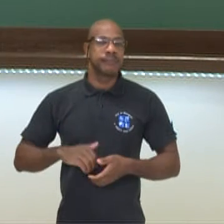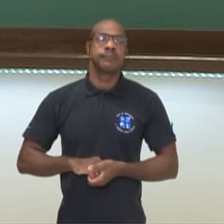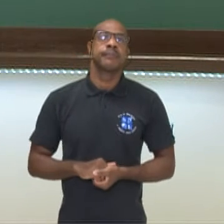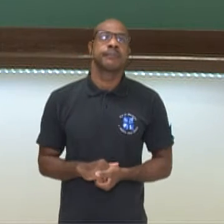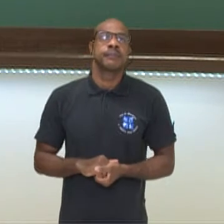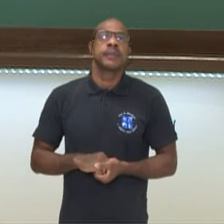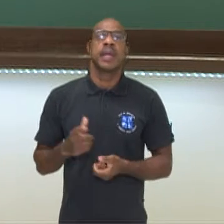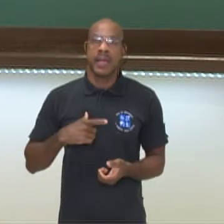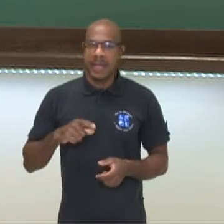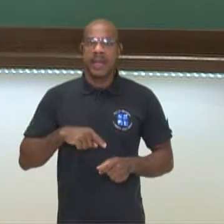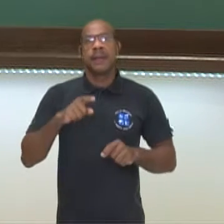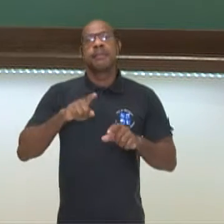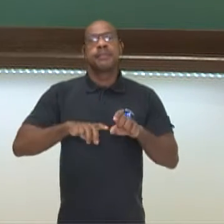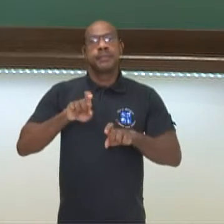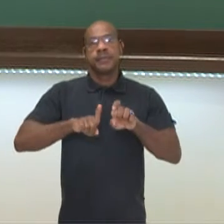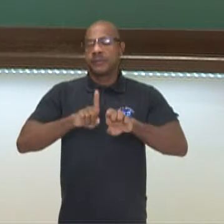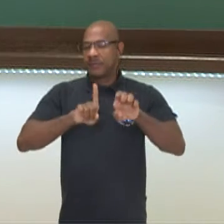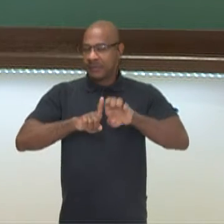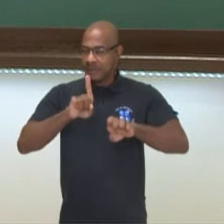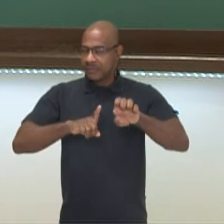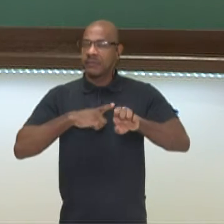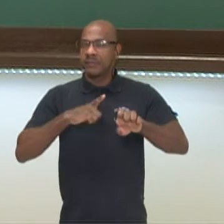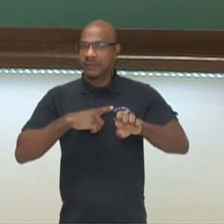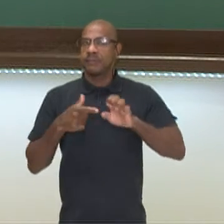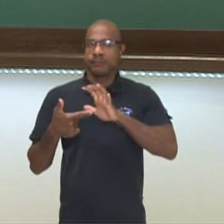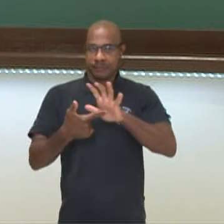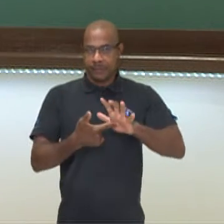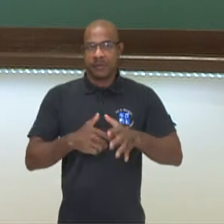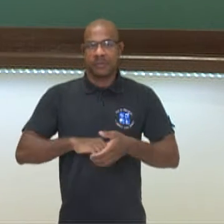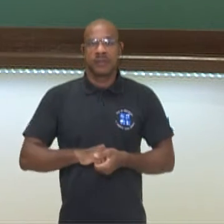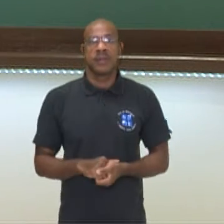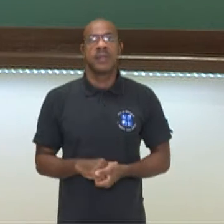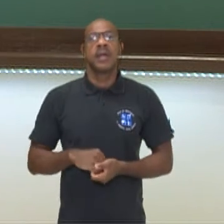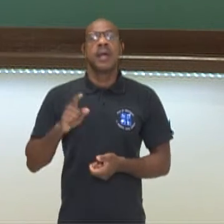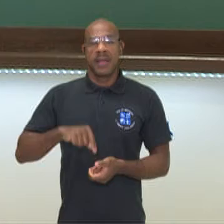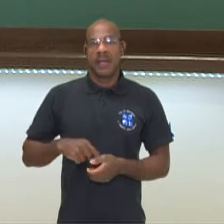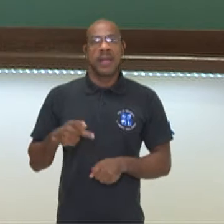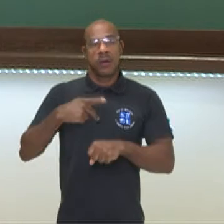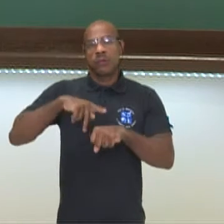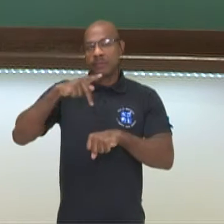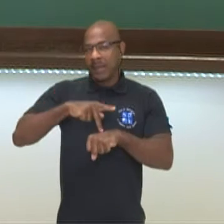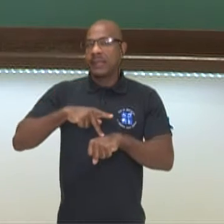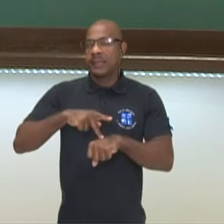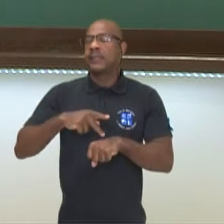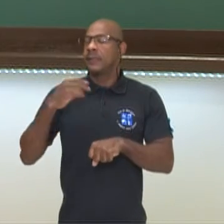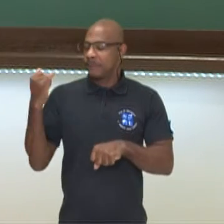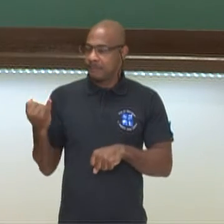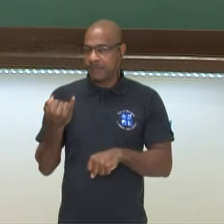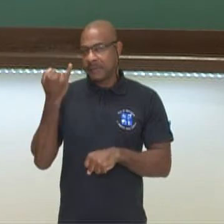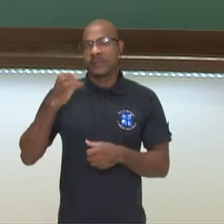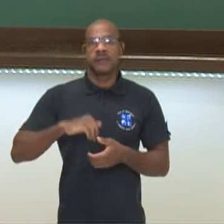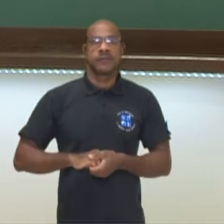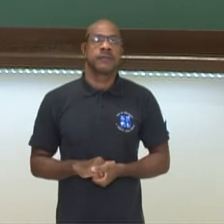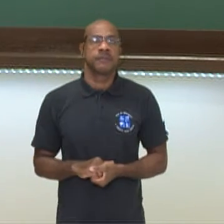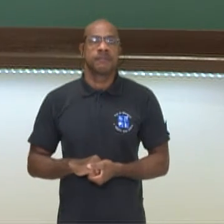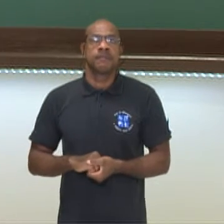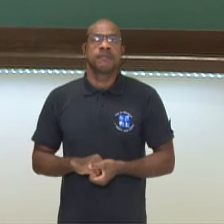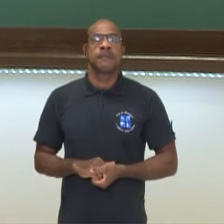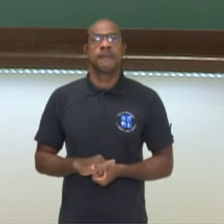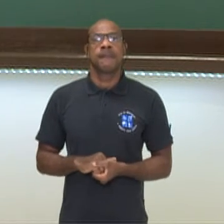dados estatísticos, dados oficiais, demonstram também que é um estado interessante quando bem aplicado esse modelo de